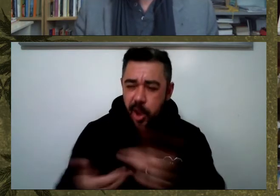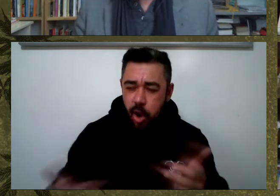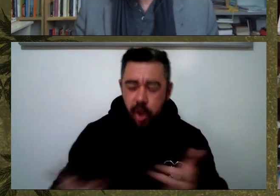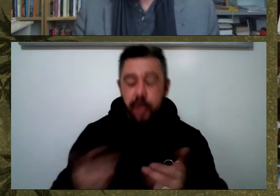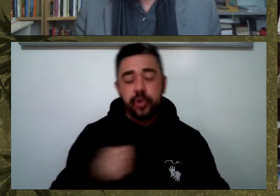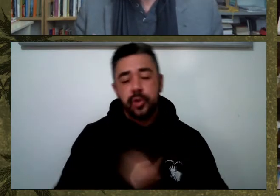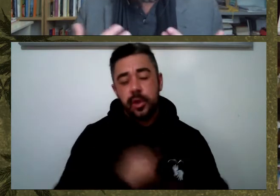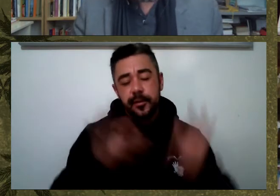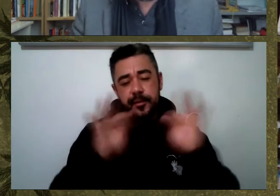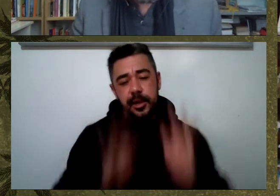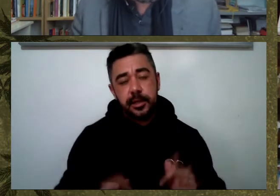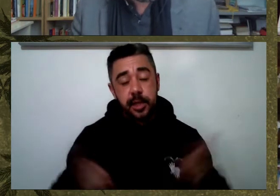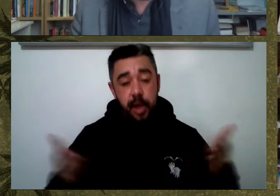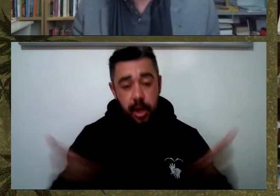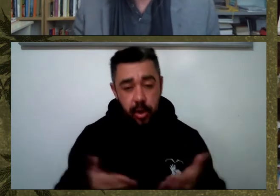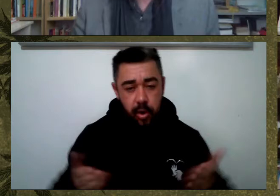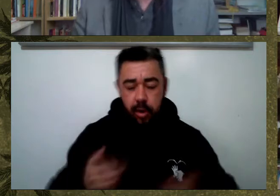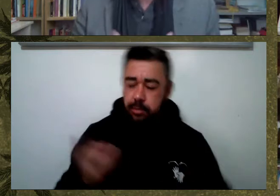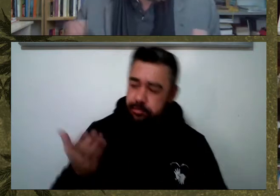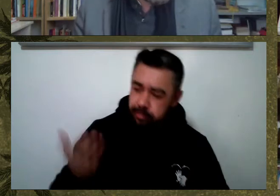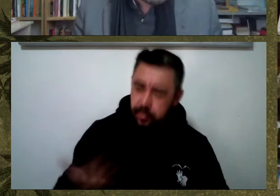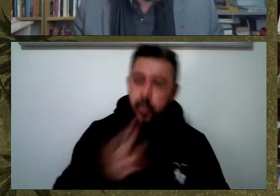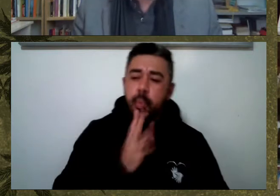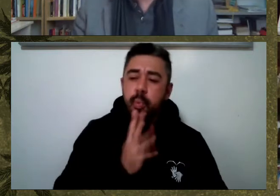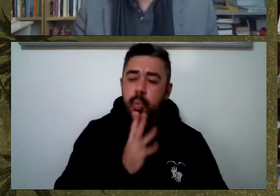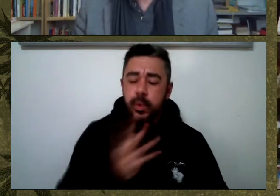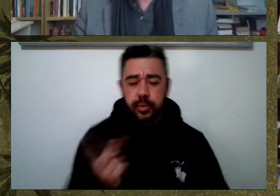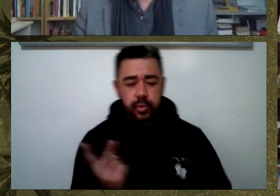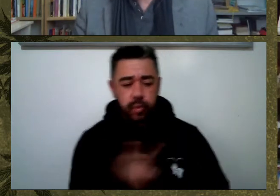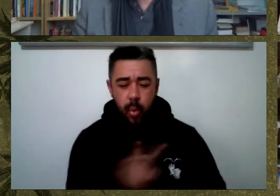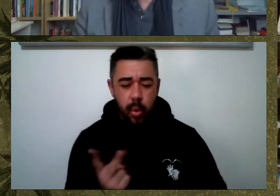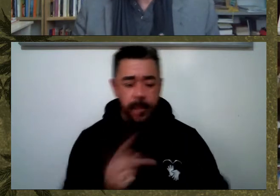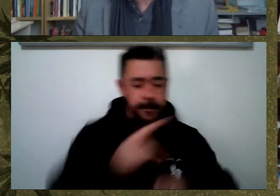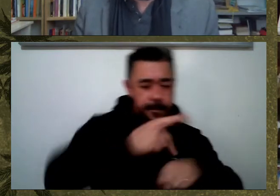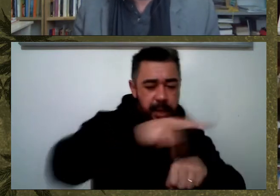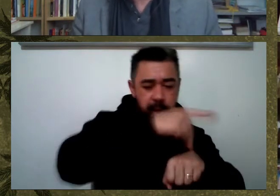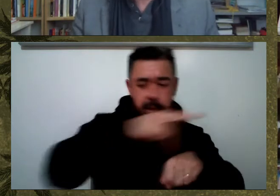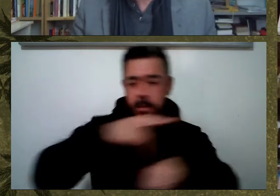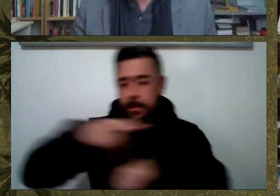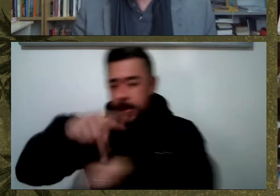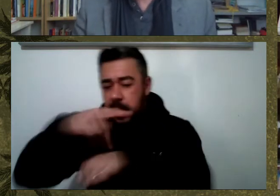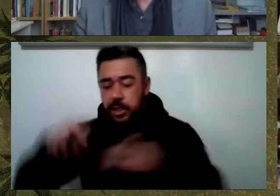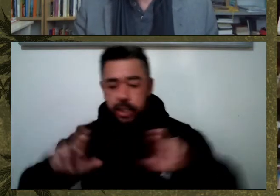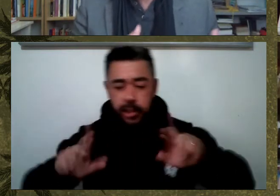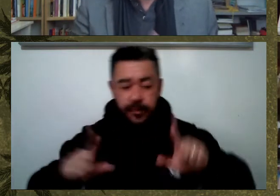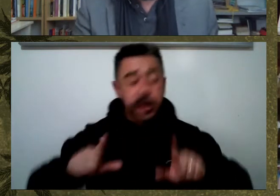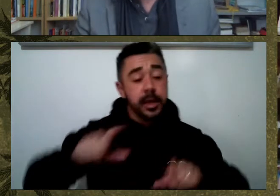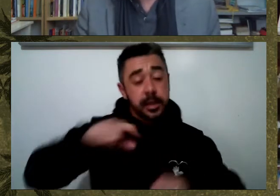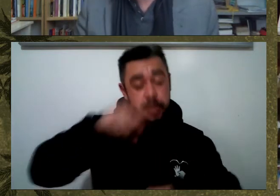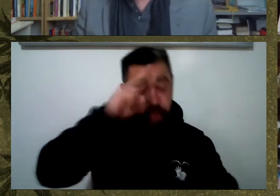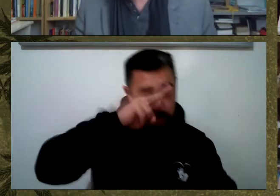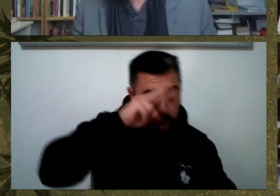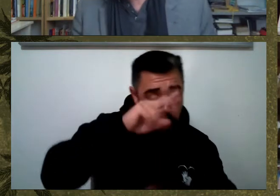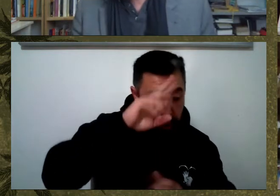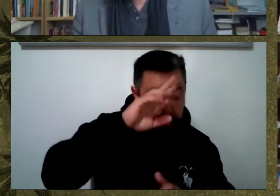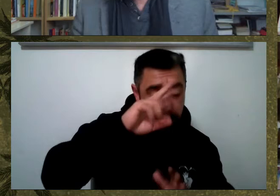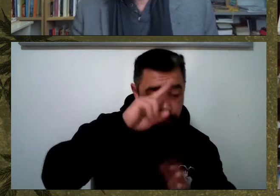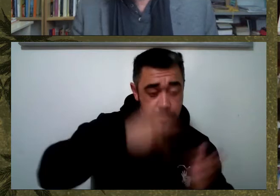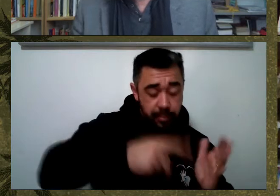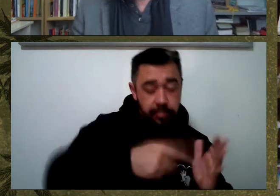com essa expertise de 2 países diferentes, que têm suas histórias próprias, suas experiências